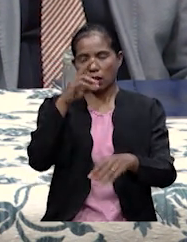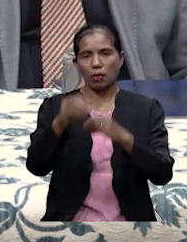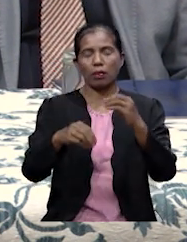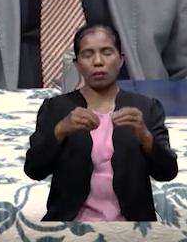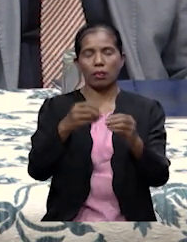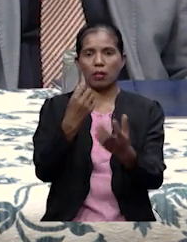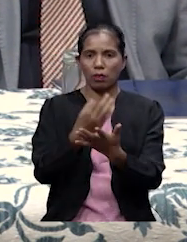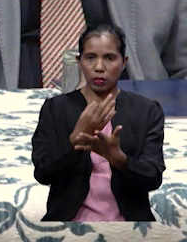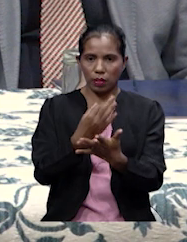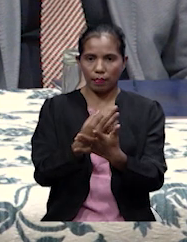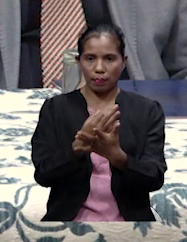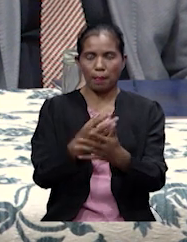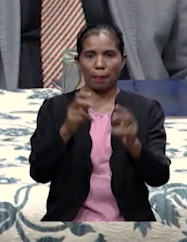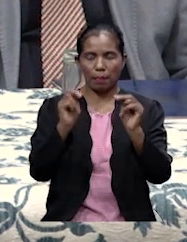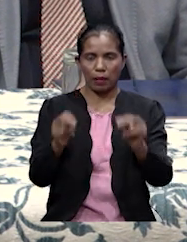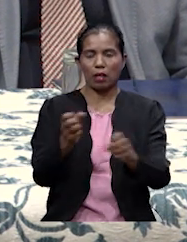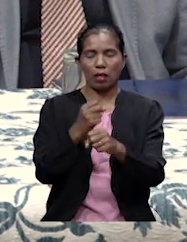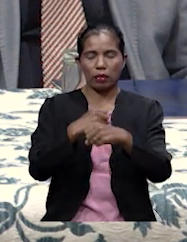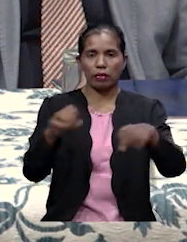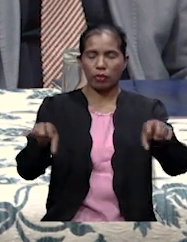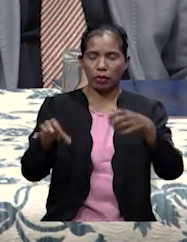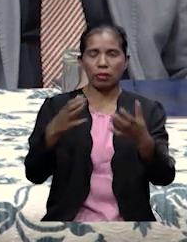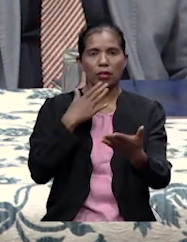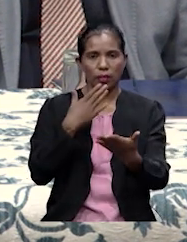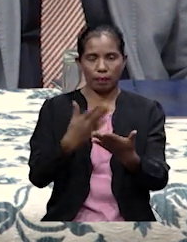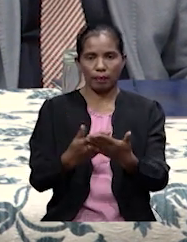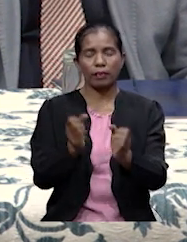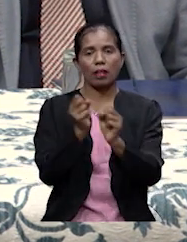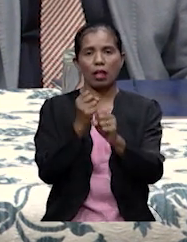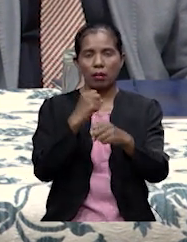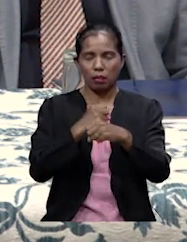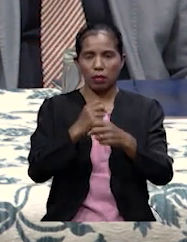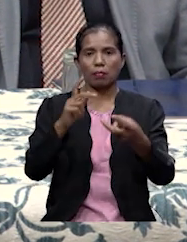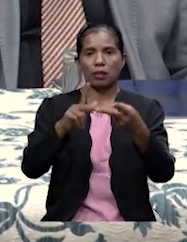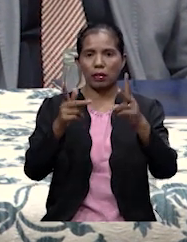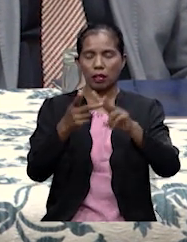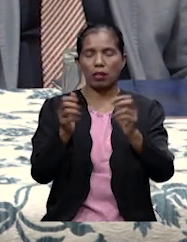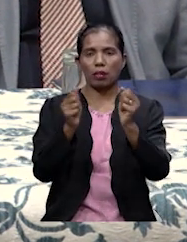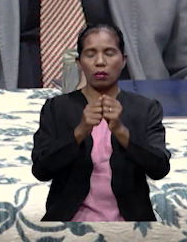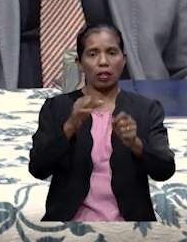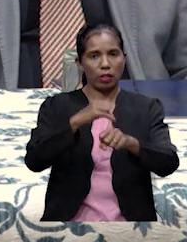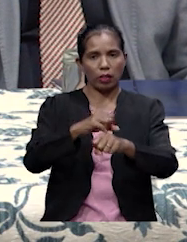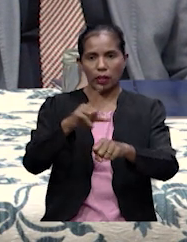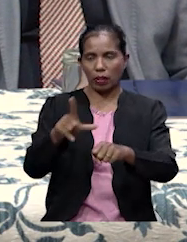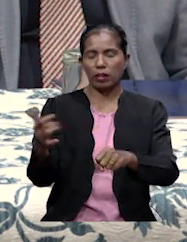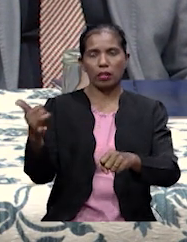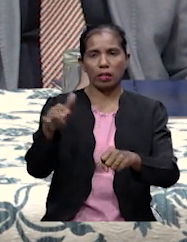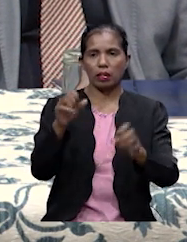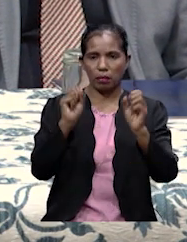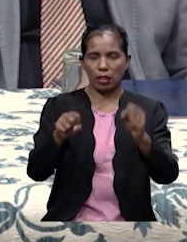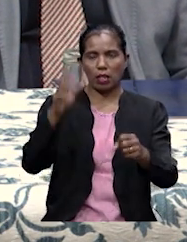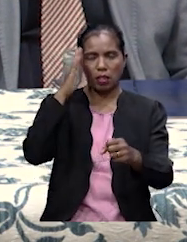tem que halo serviço extraordinário. Halo mos parceria com internacional sira, para tu vele hatene